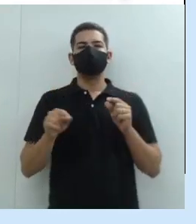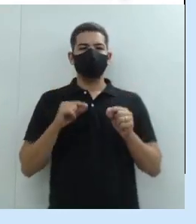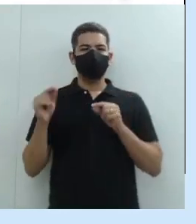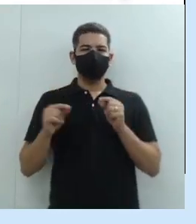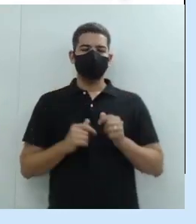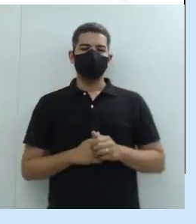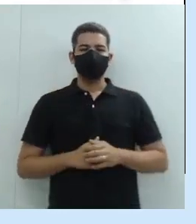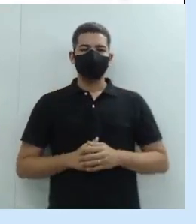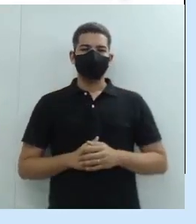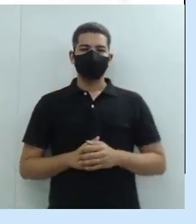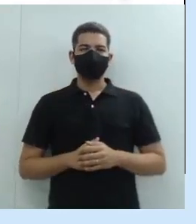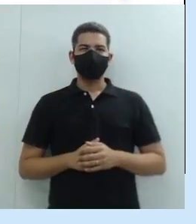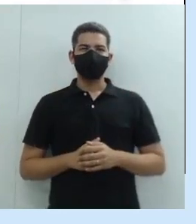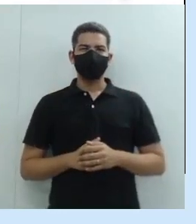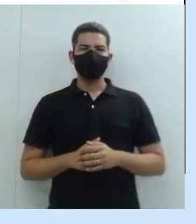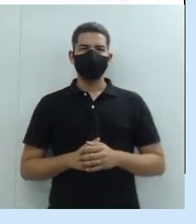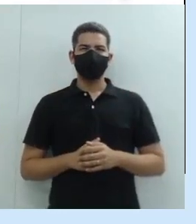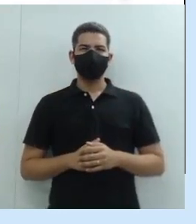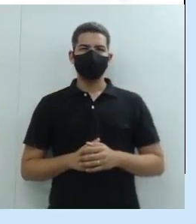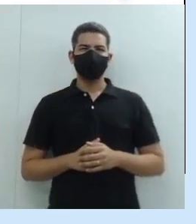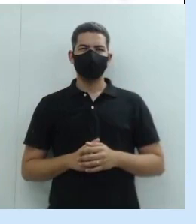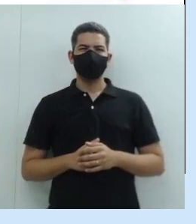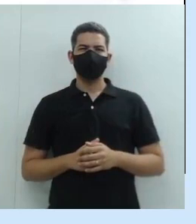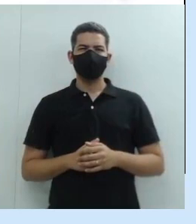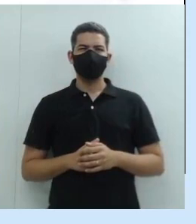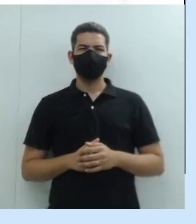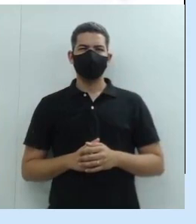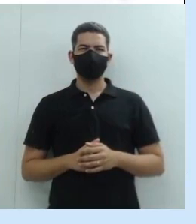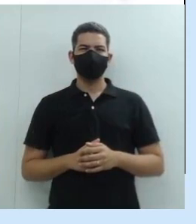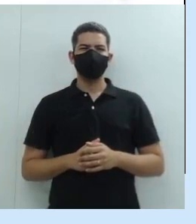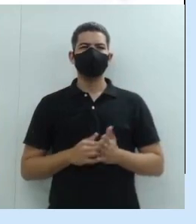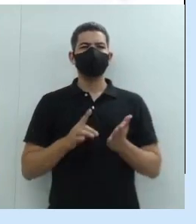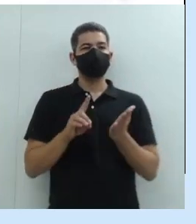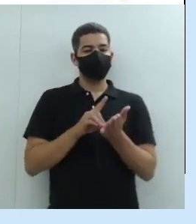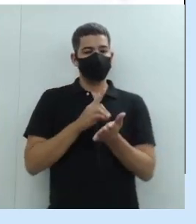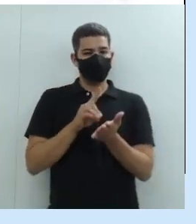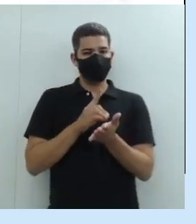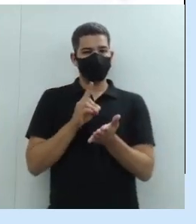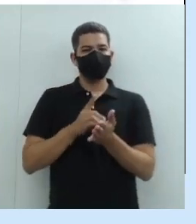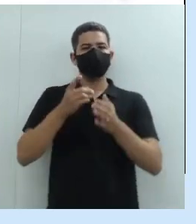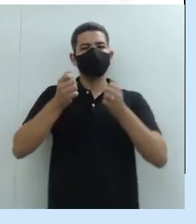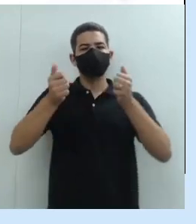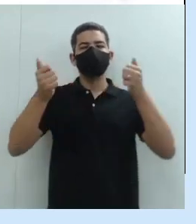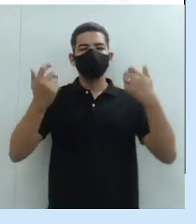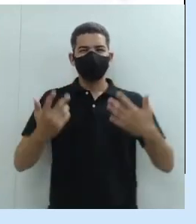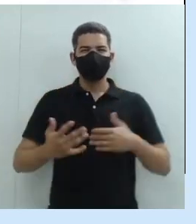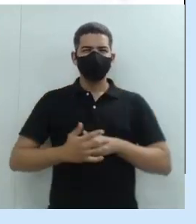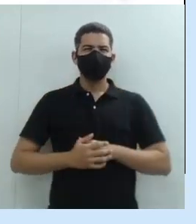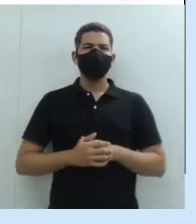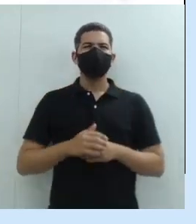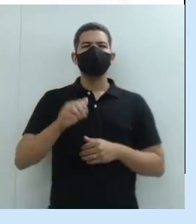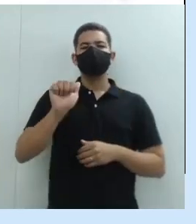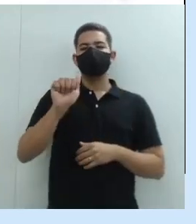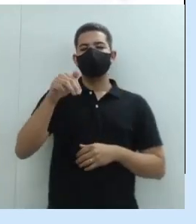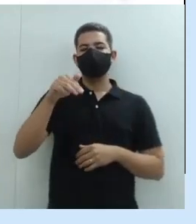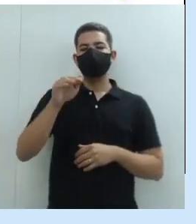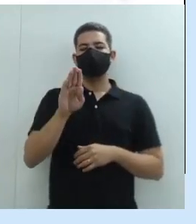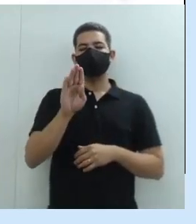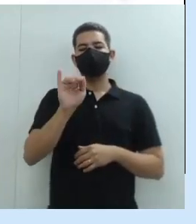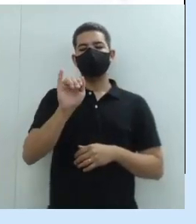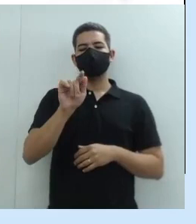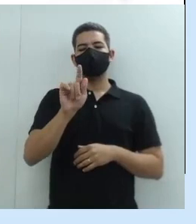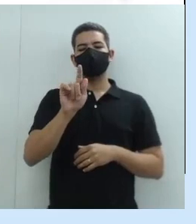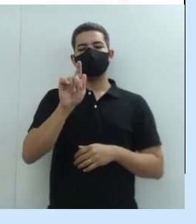que é essa ambiguidade. Então, de acordo com o dicionário, ambiguidade é a